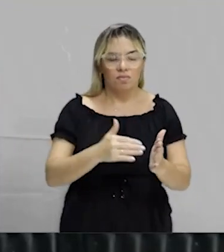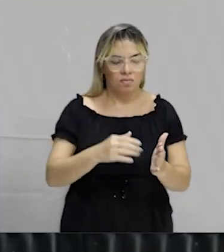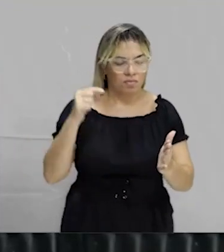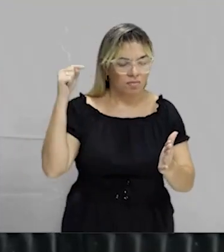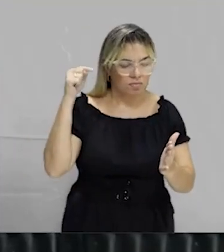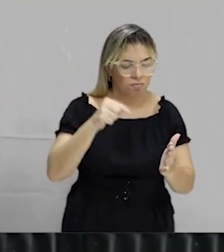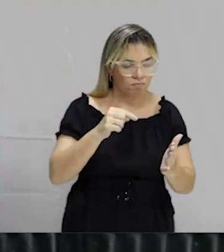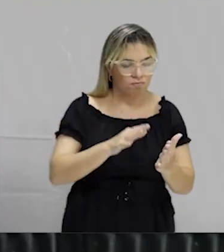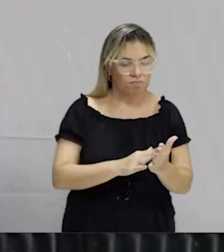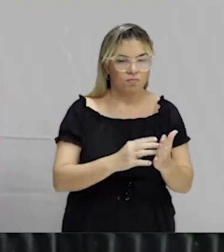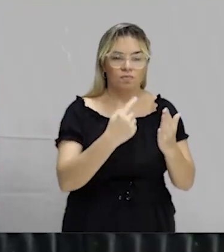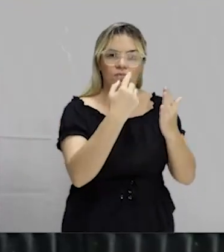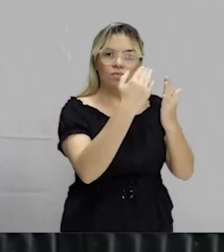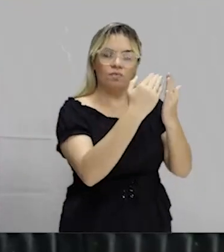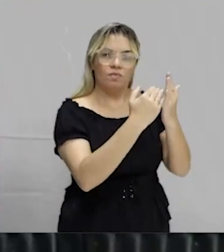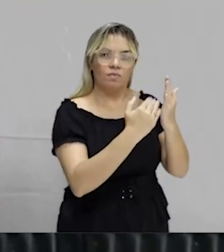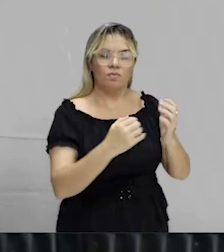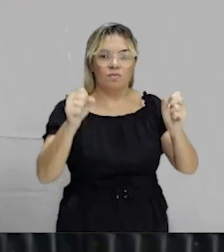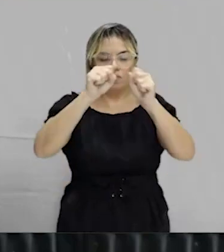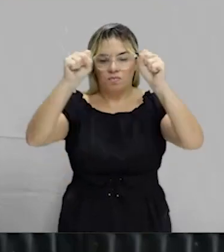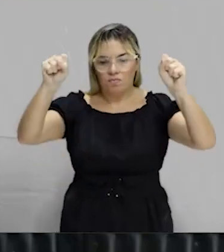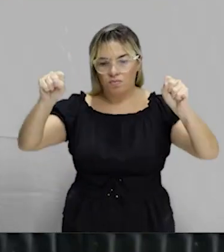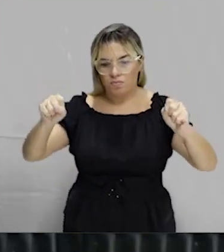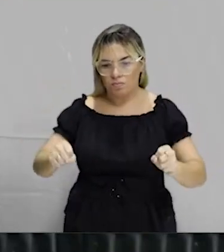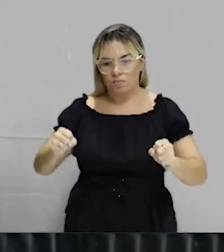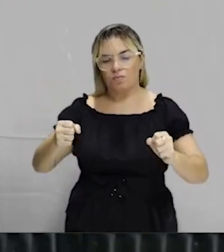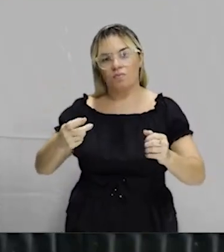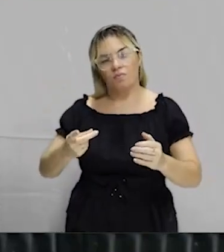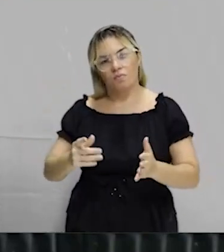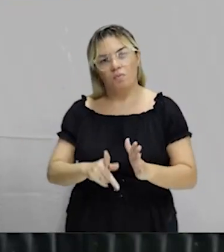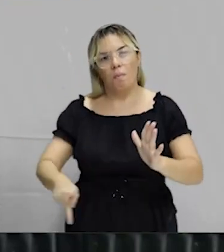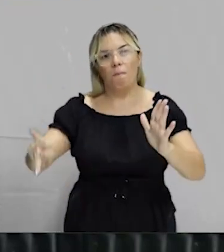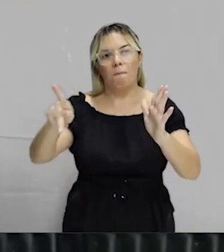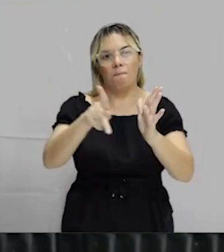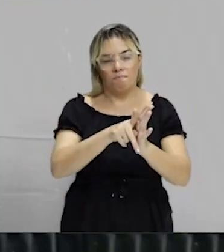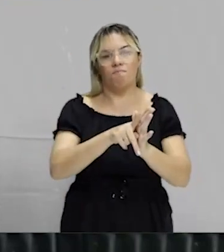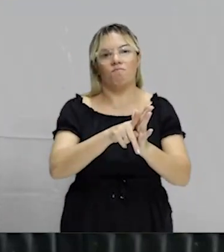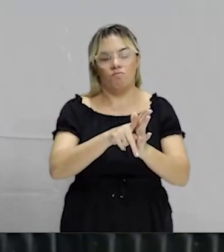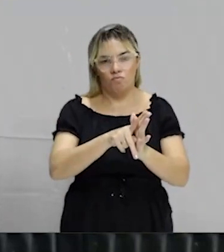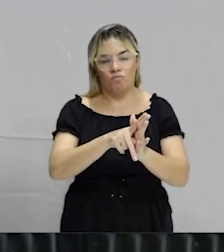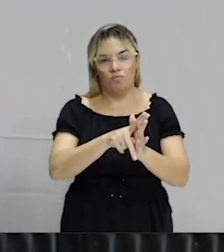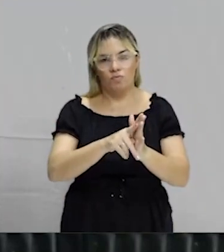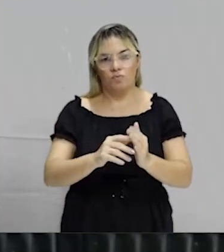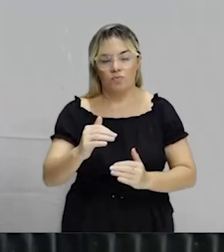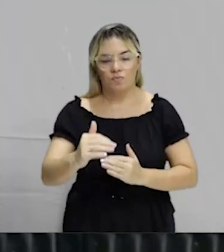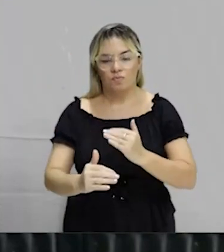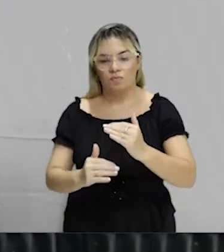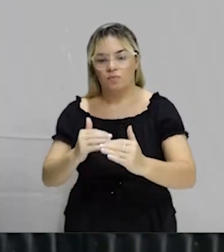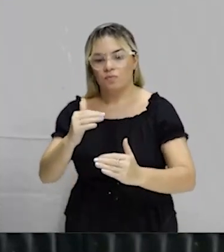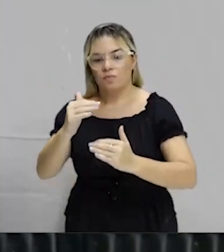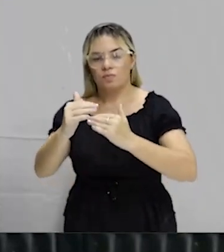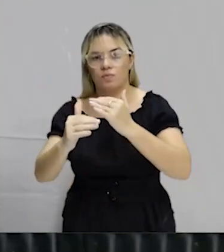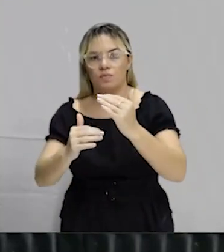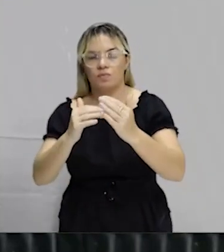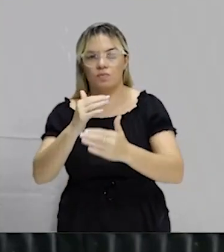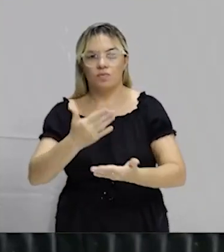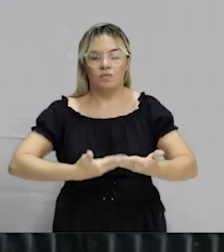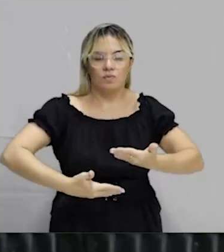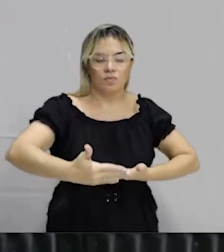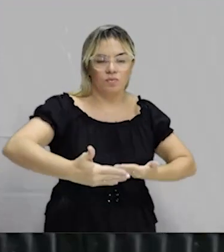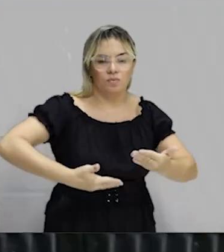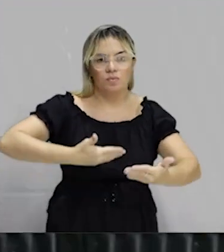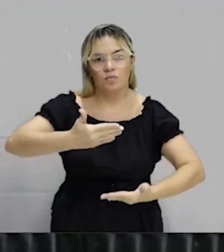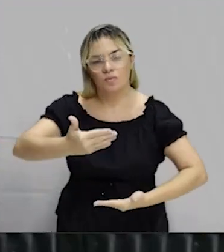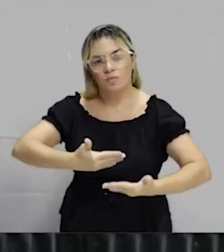estabelecer um sistema monetário próprio para desenvolver as suas relações